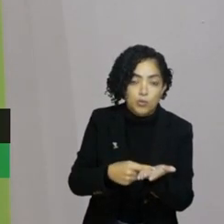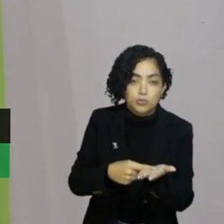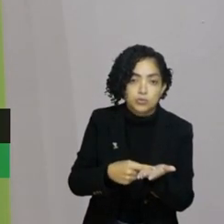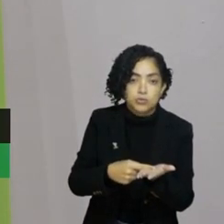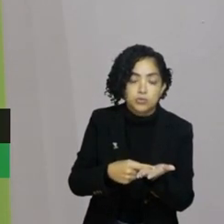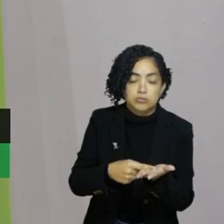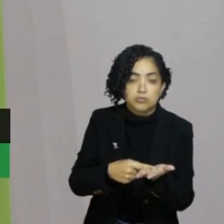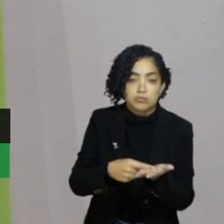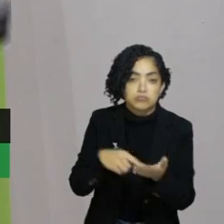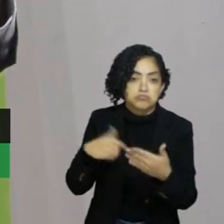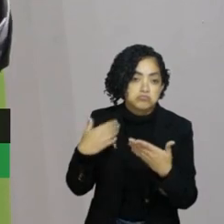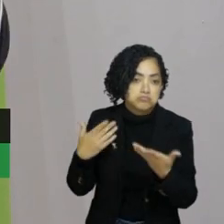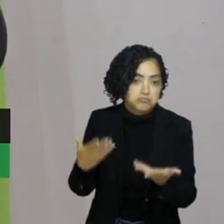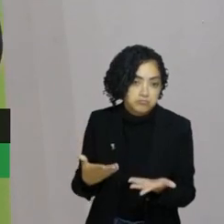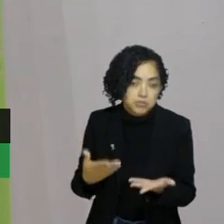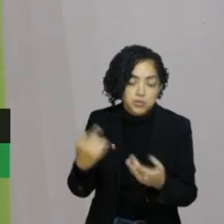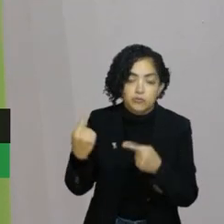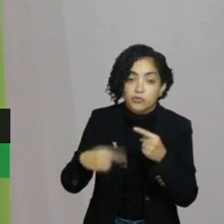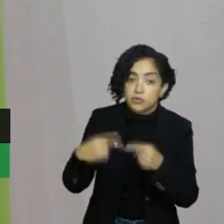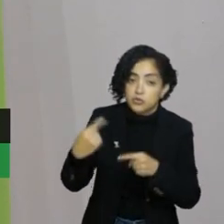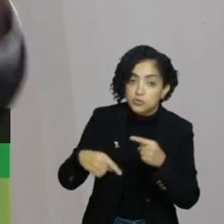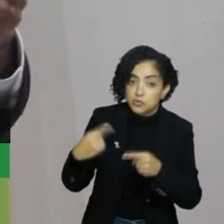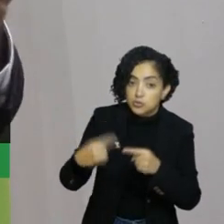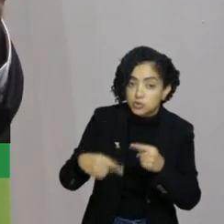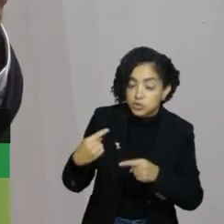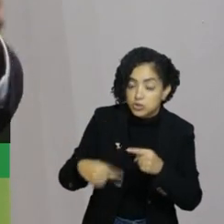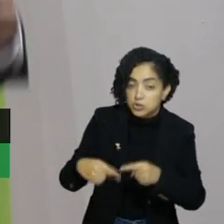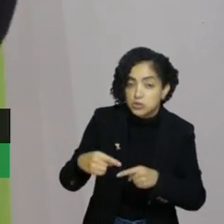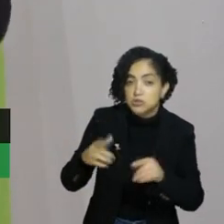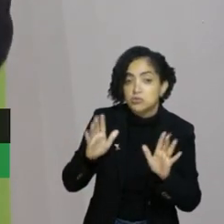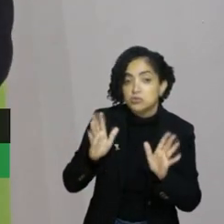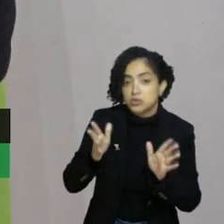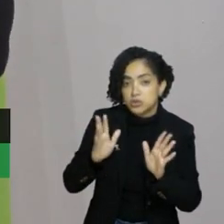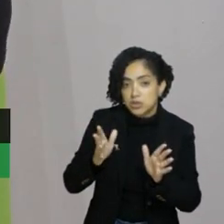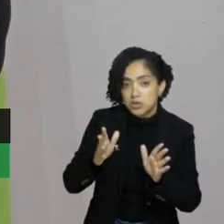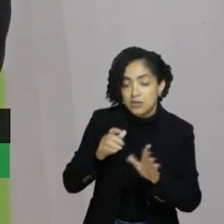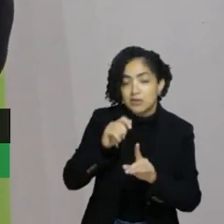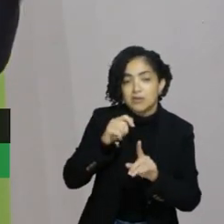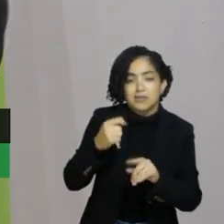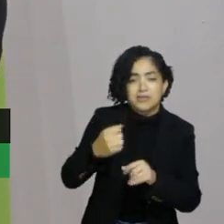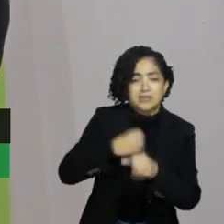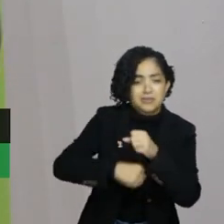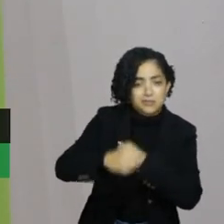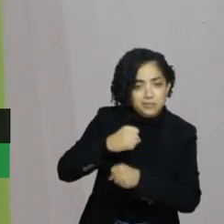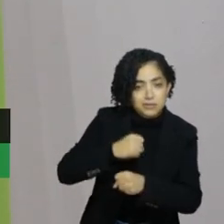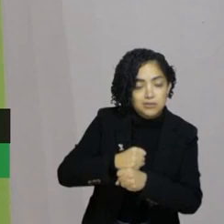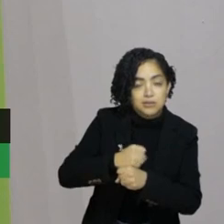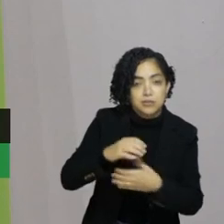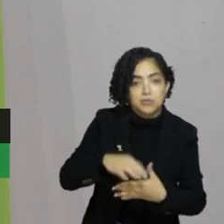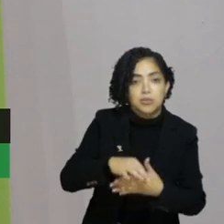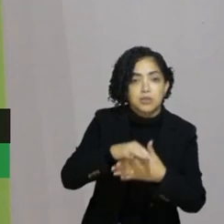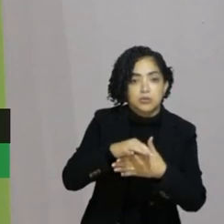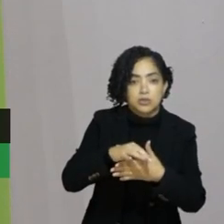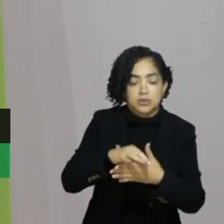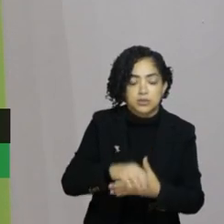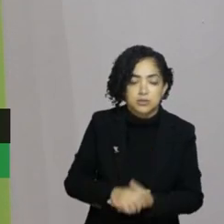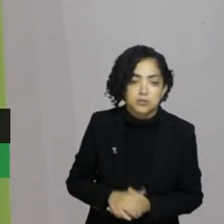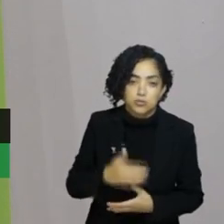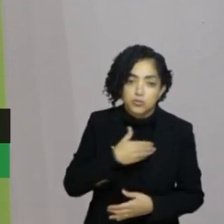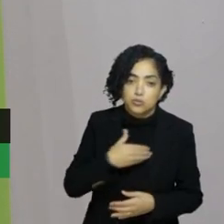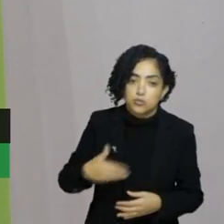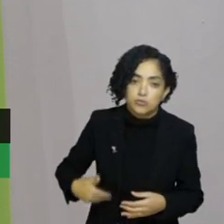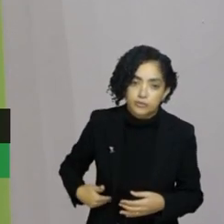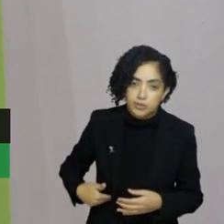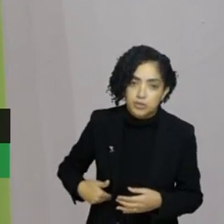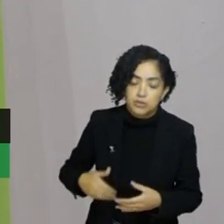que foi discutido e foi colocado aqui em setembro pelo líder anterior do governo. Era essa a